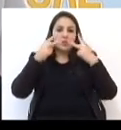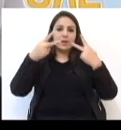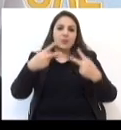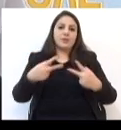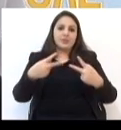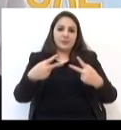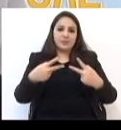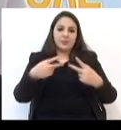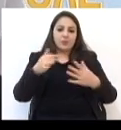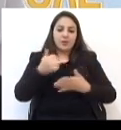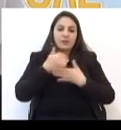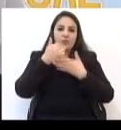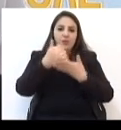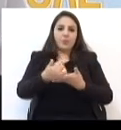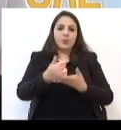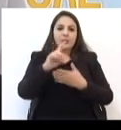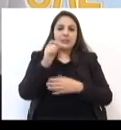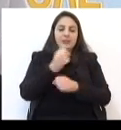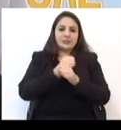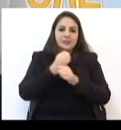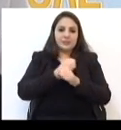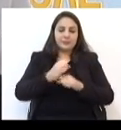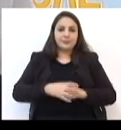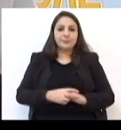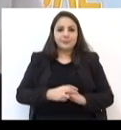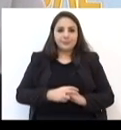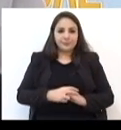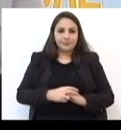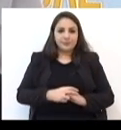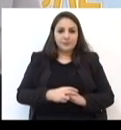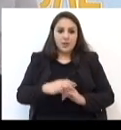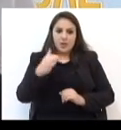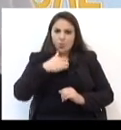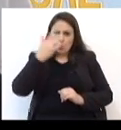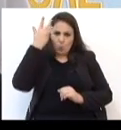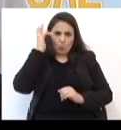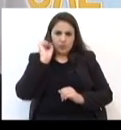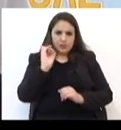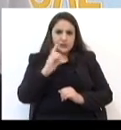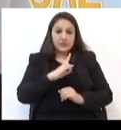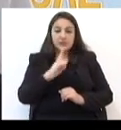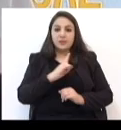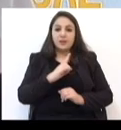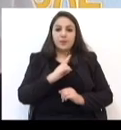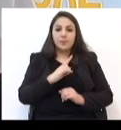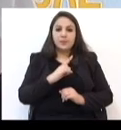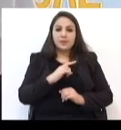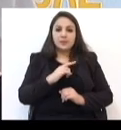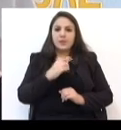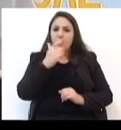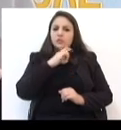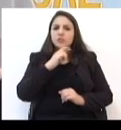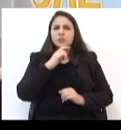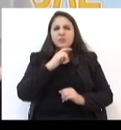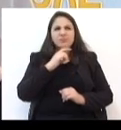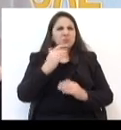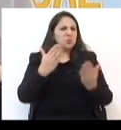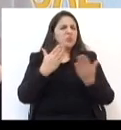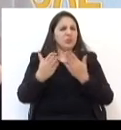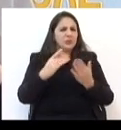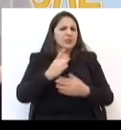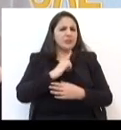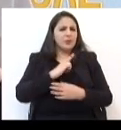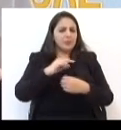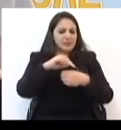reconhecimento a esse apoio de 10 anos. Eu não sei se existe, mas até duvido que tenha uma cidade no Brasil